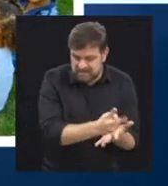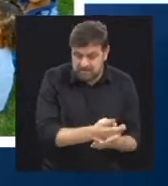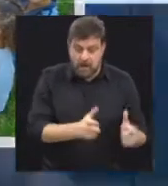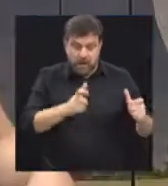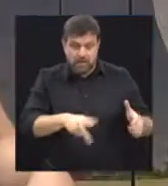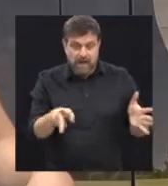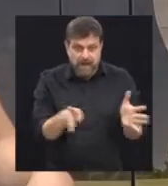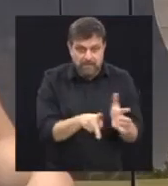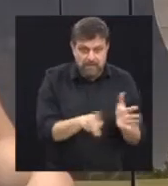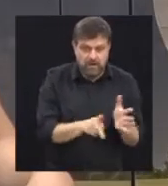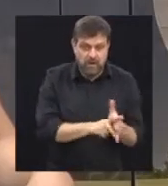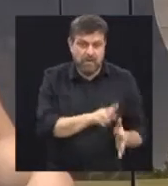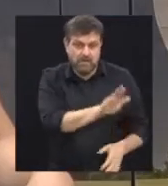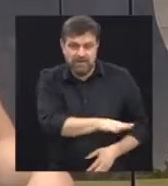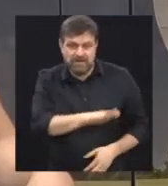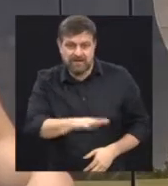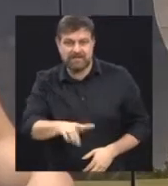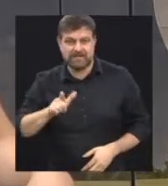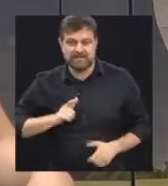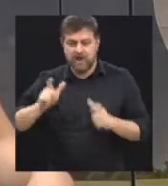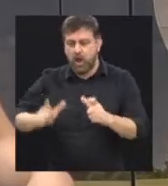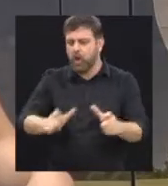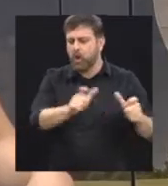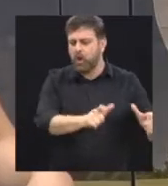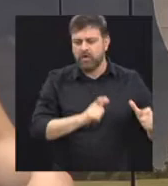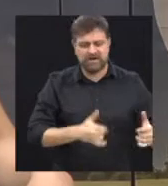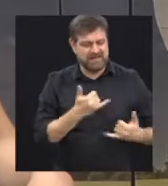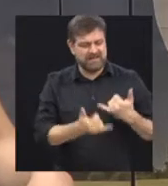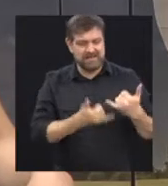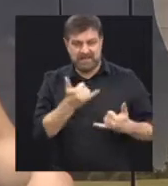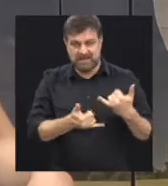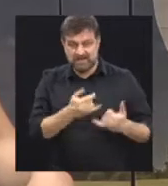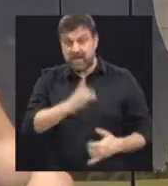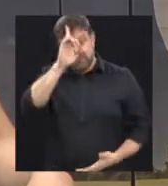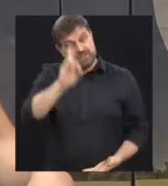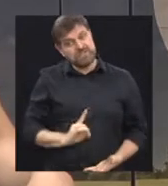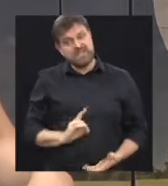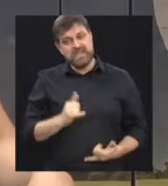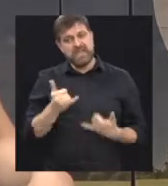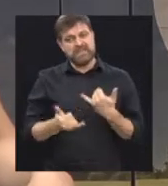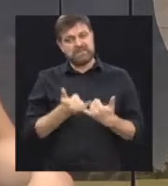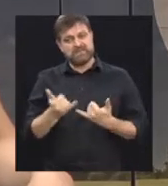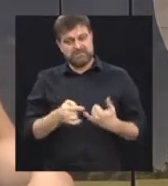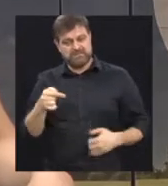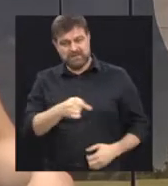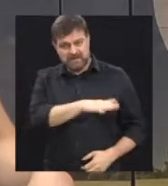para brincar, para se divertir, temos muitos espaços lá para garantir esses direitos.